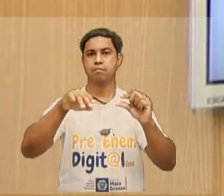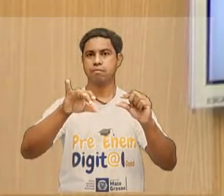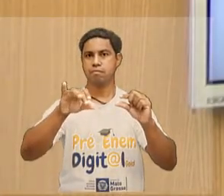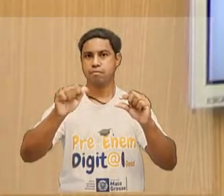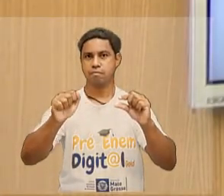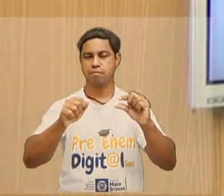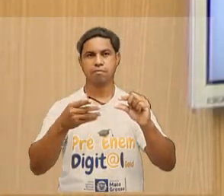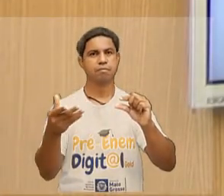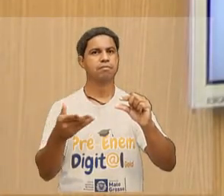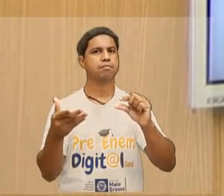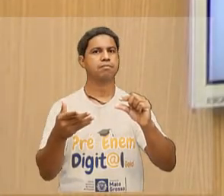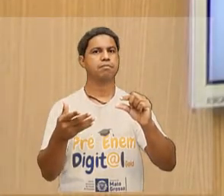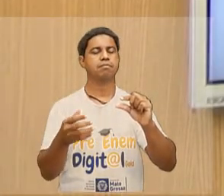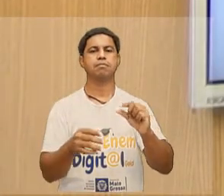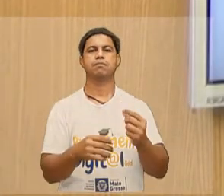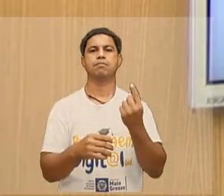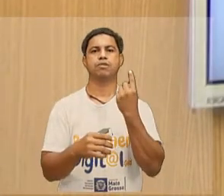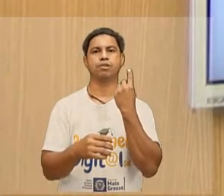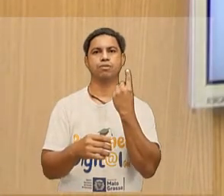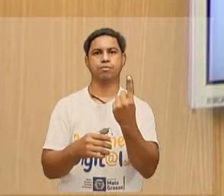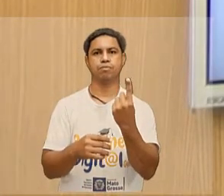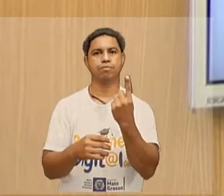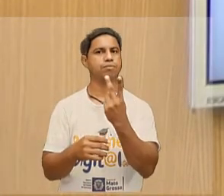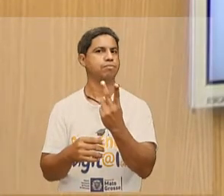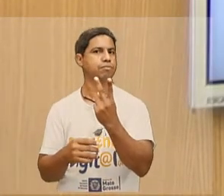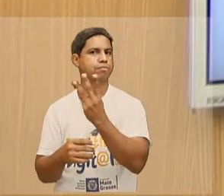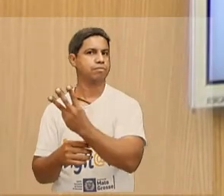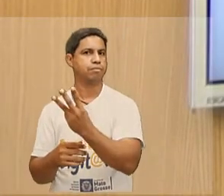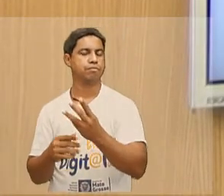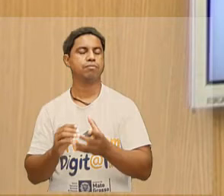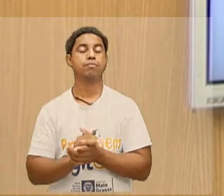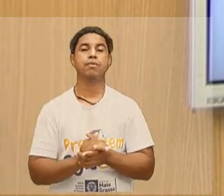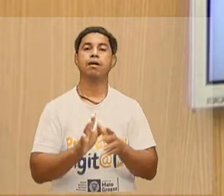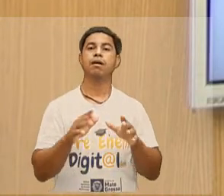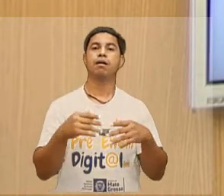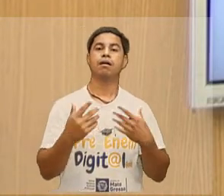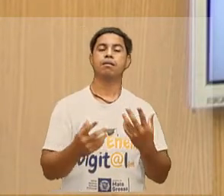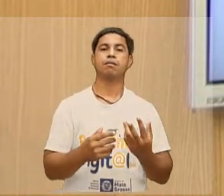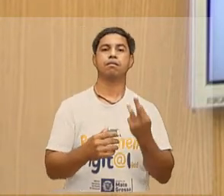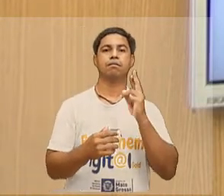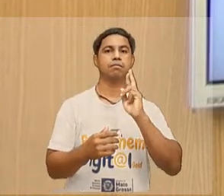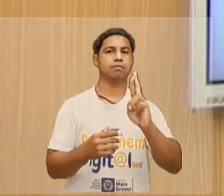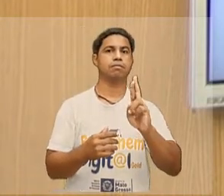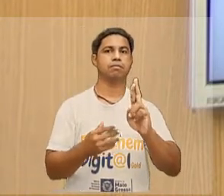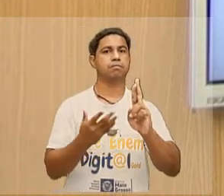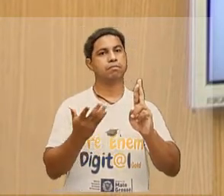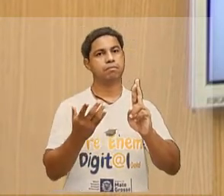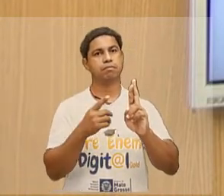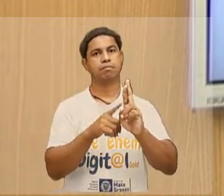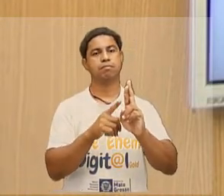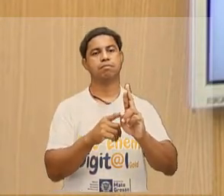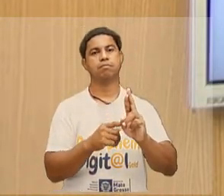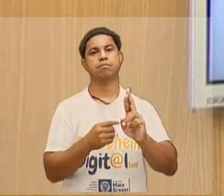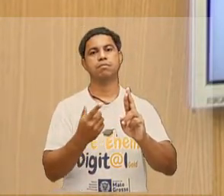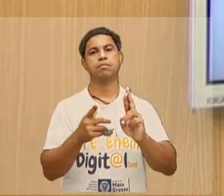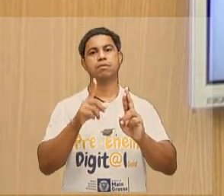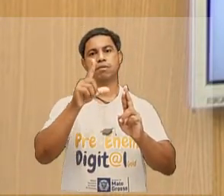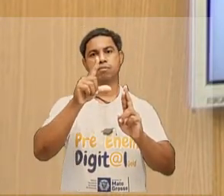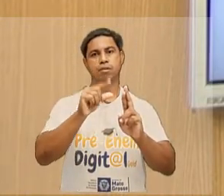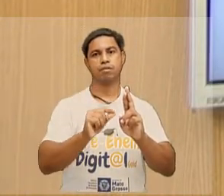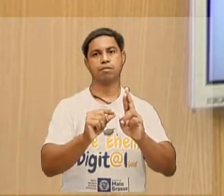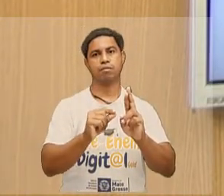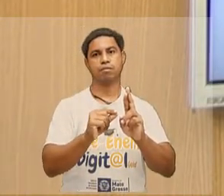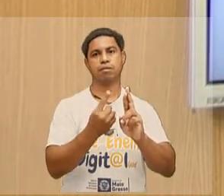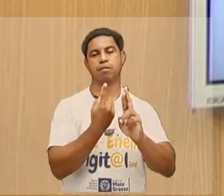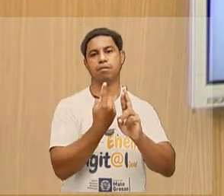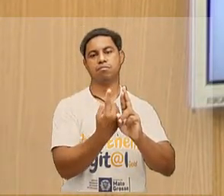exemplo, se eu tenho aqui 1, 2 e 3, a resistência equivalente vai ser menor que essa menor aqui, ó, 1. Por exemplo, ela pode